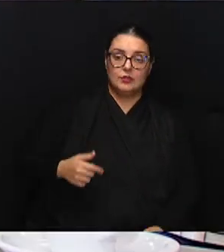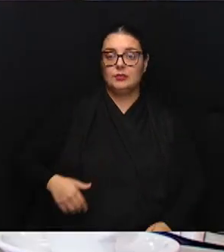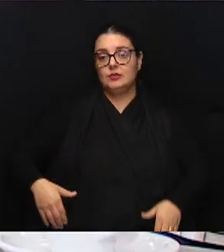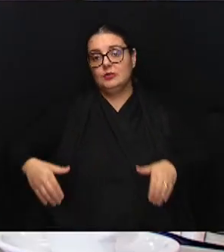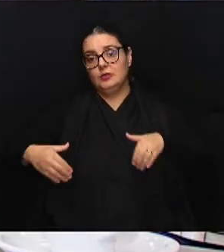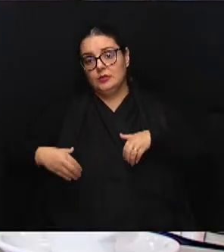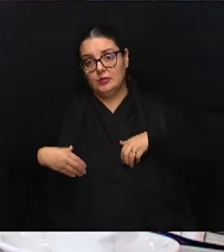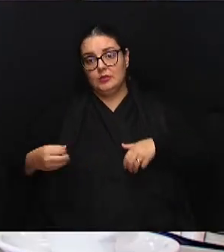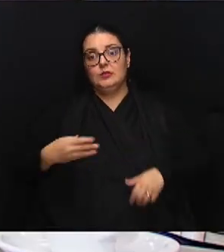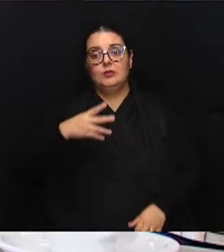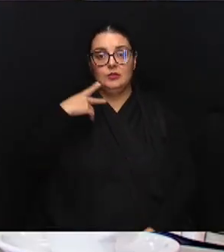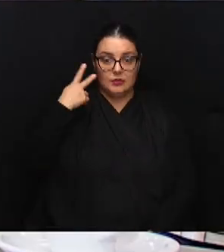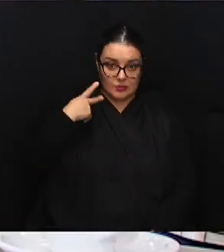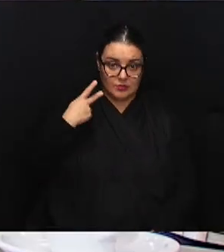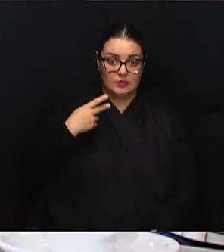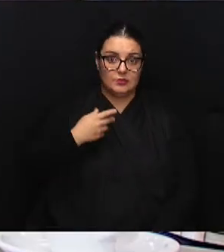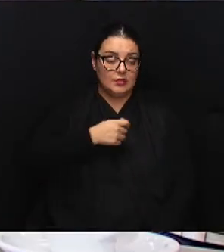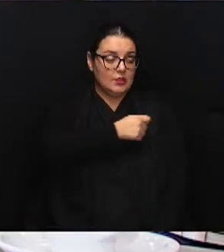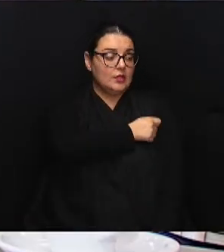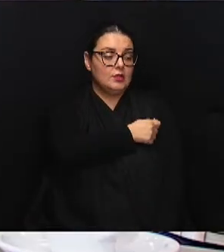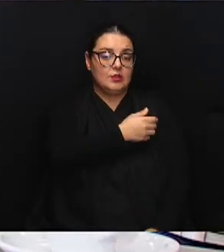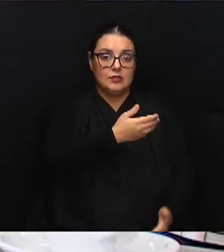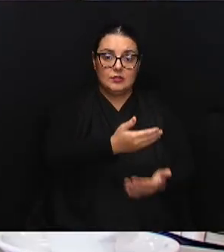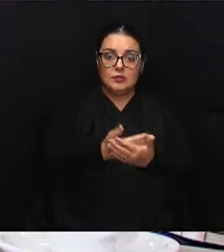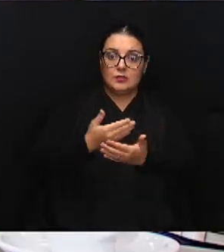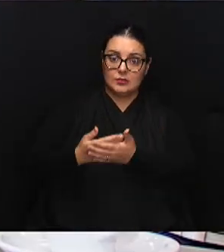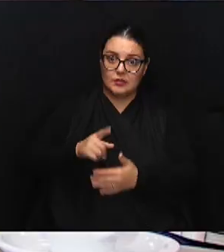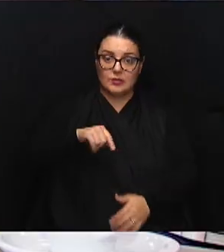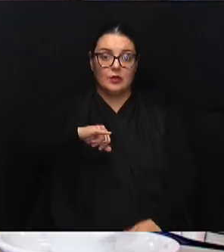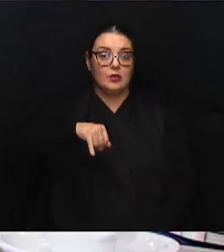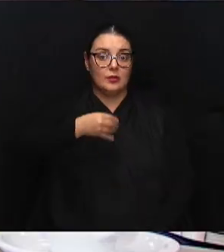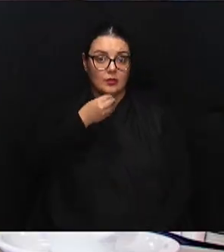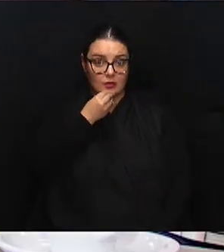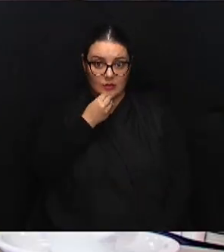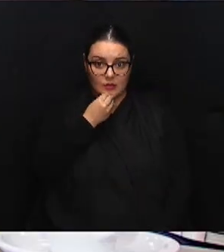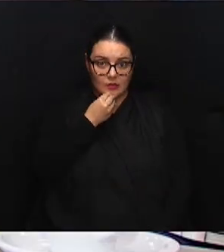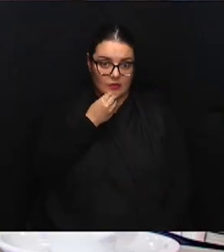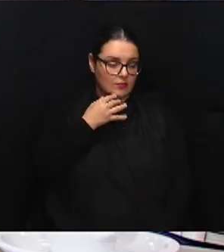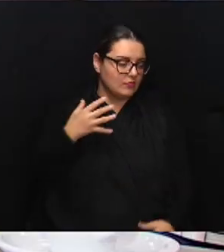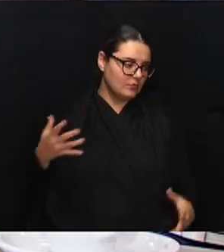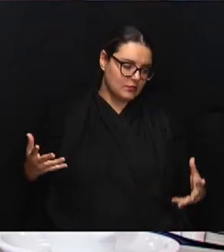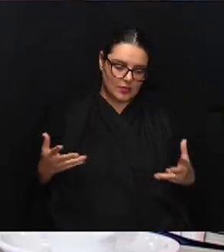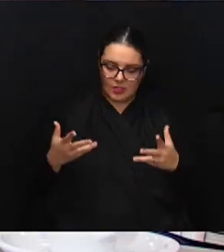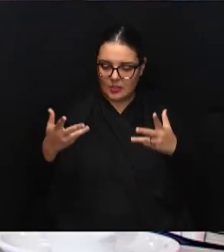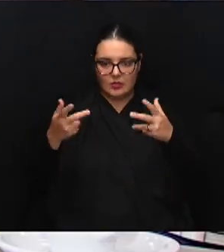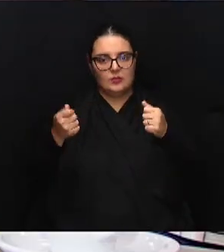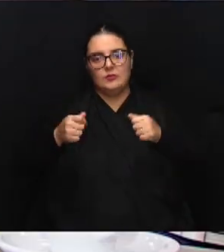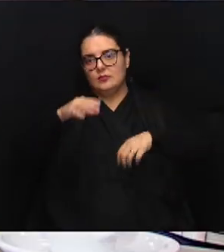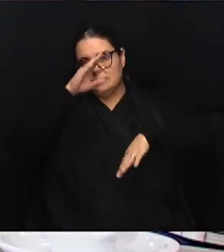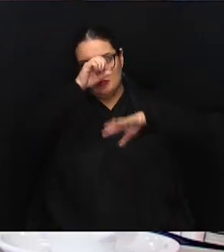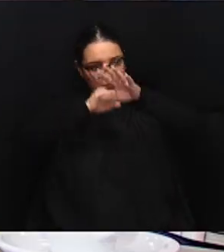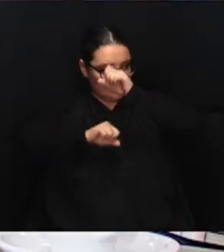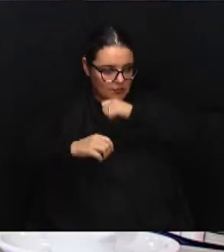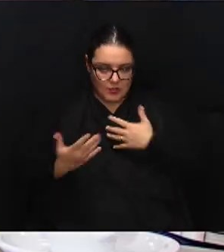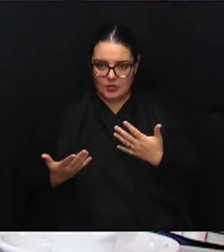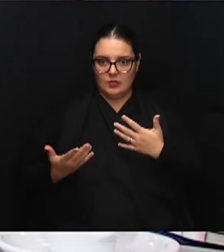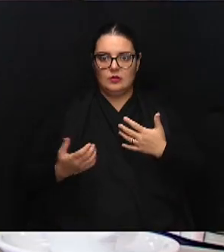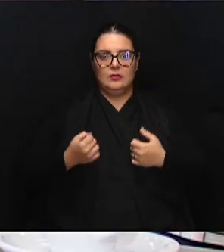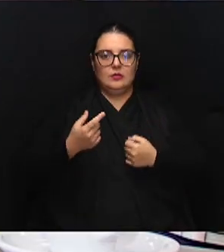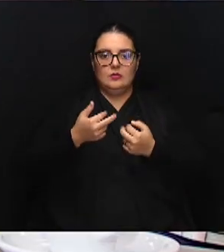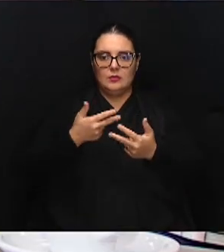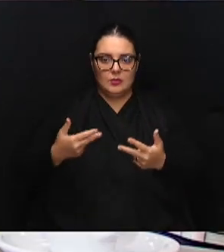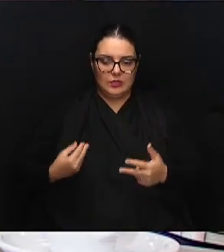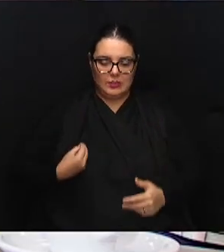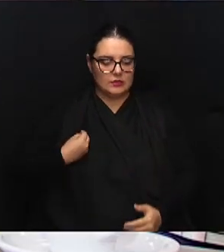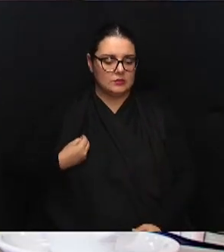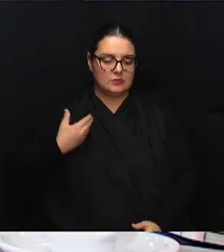desses novos vereadores e estudantes, é uma oportunidade rica, aprendizado, alguma coisa que fica para a